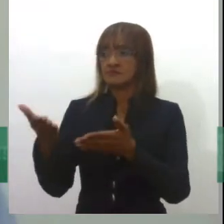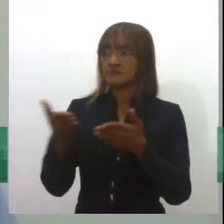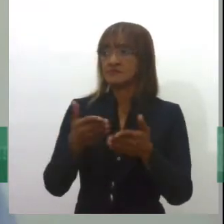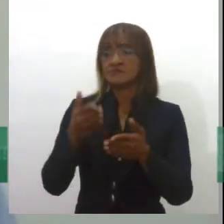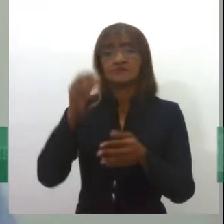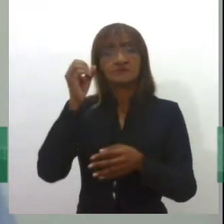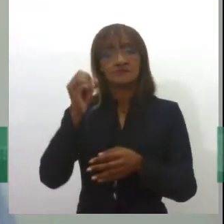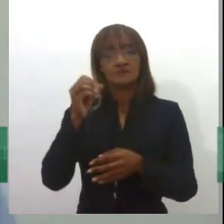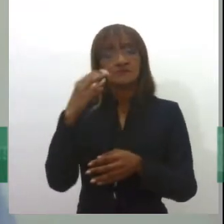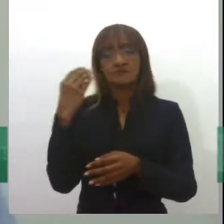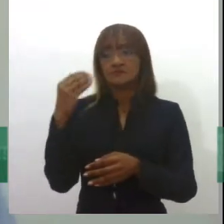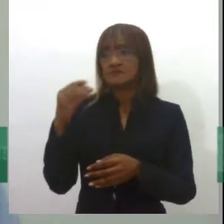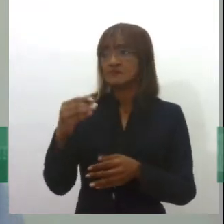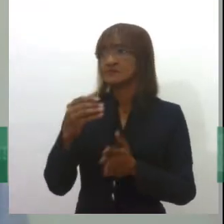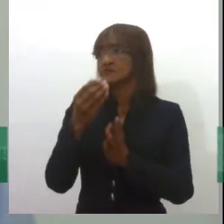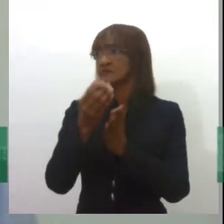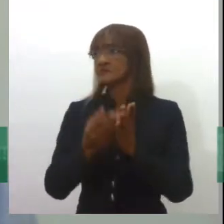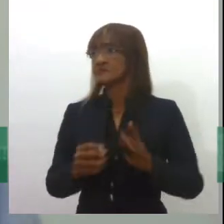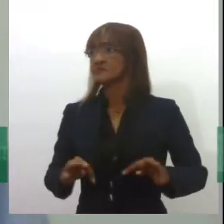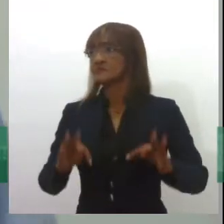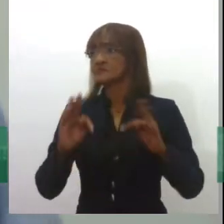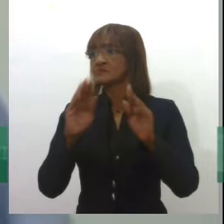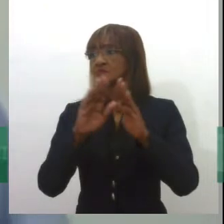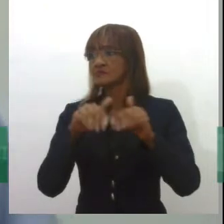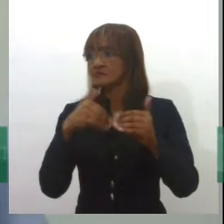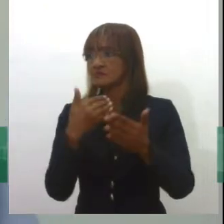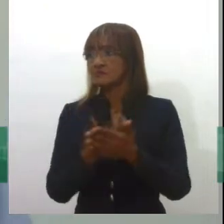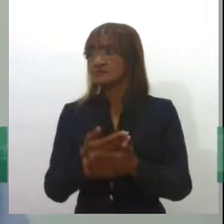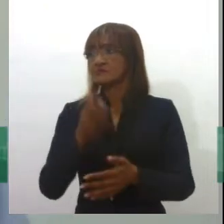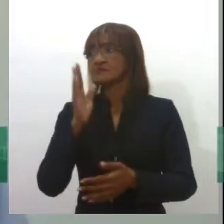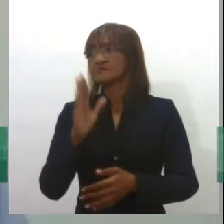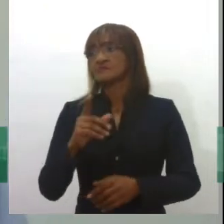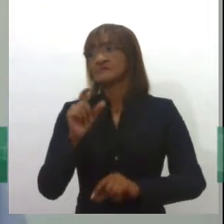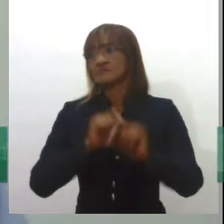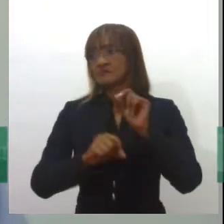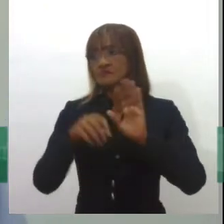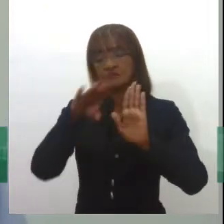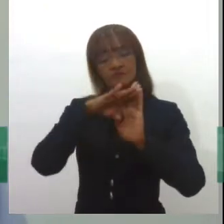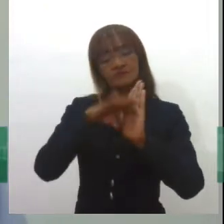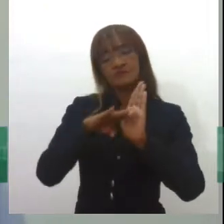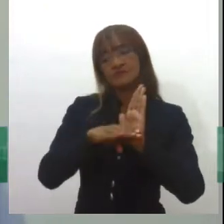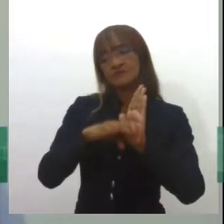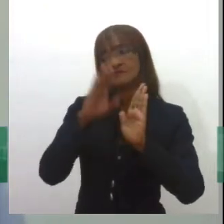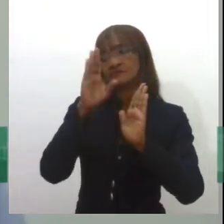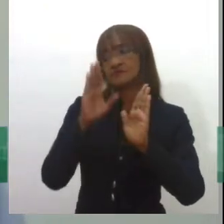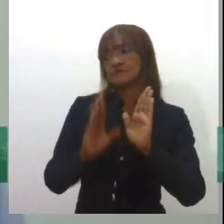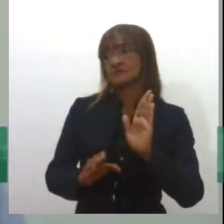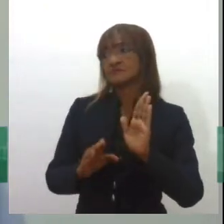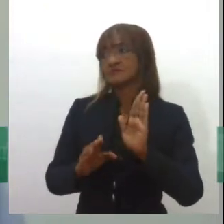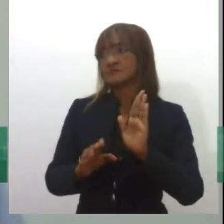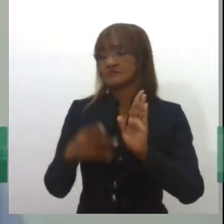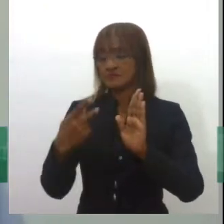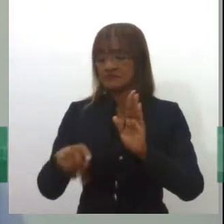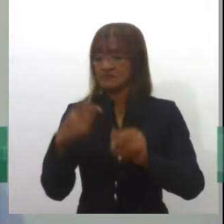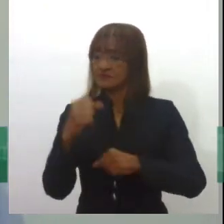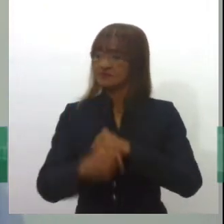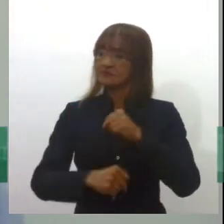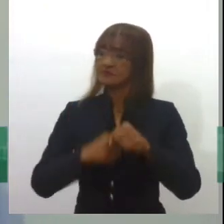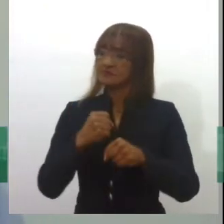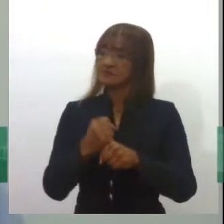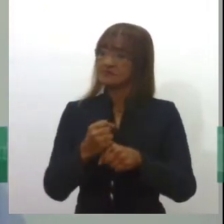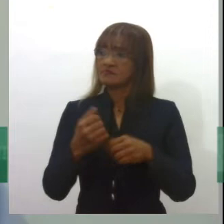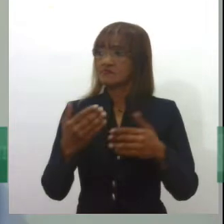conhecimento, né, no currículo das escolas, né, já no seu planejamento para o ano letivo, né, a adoção